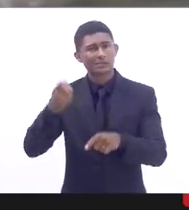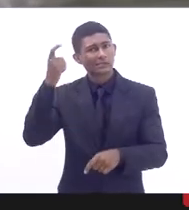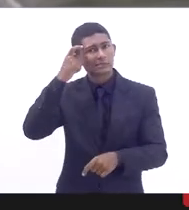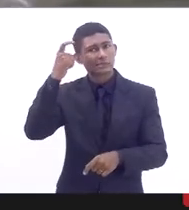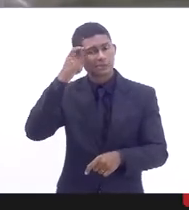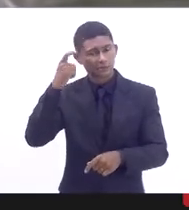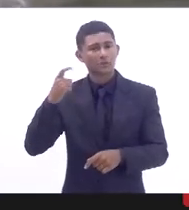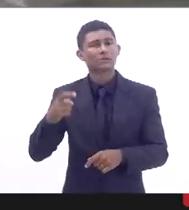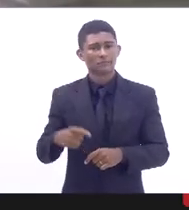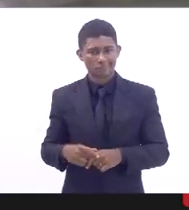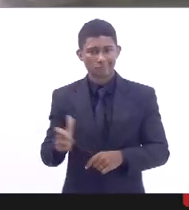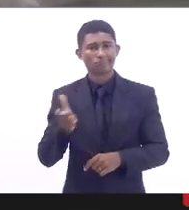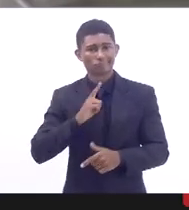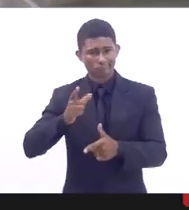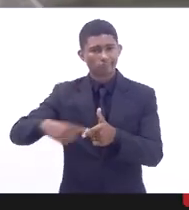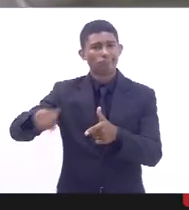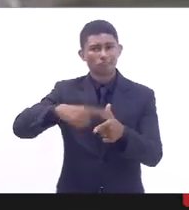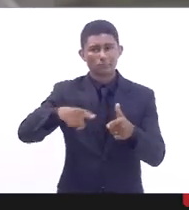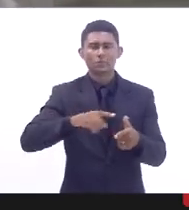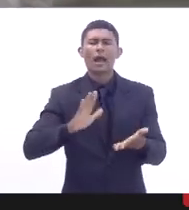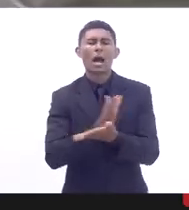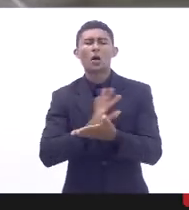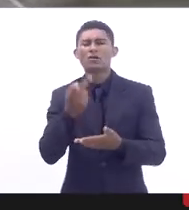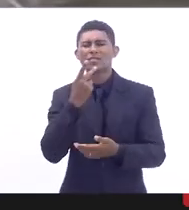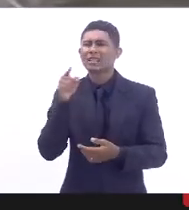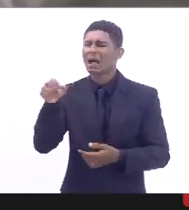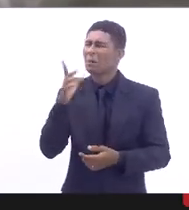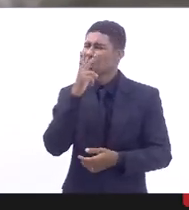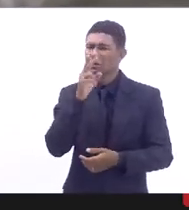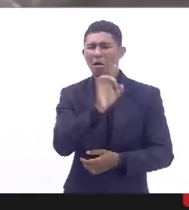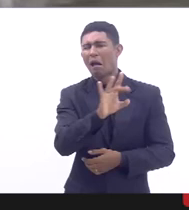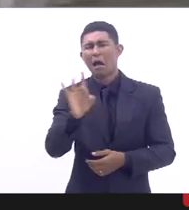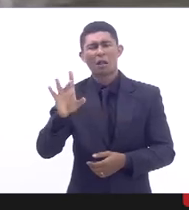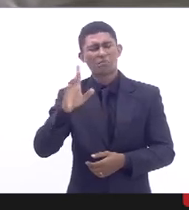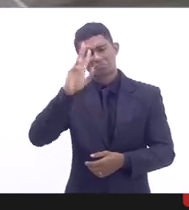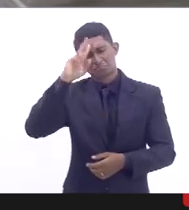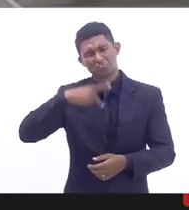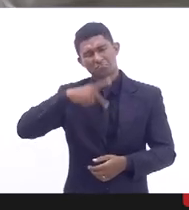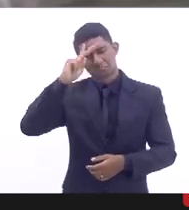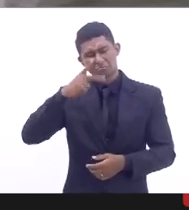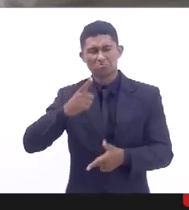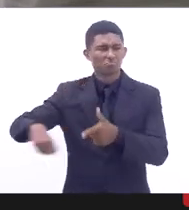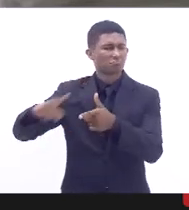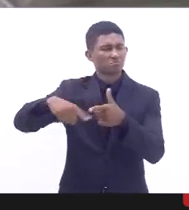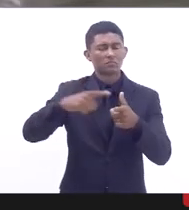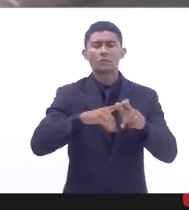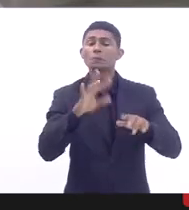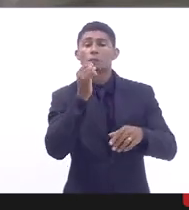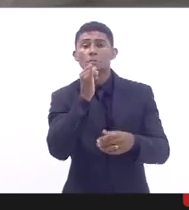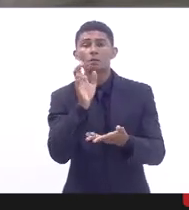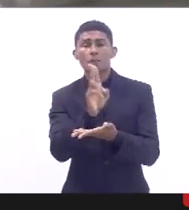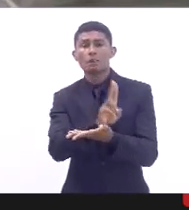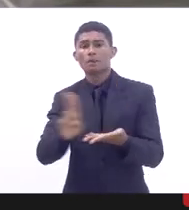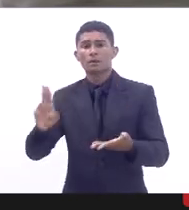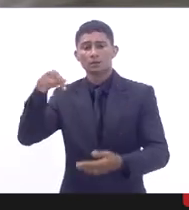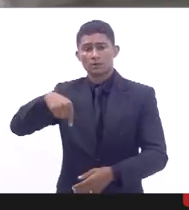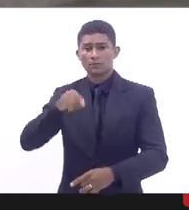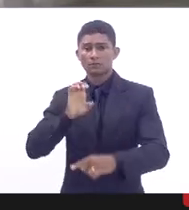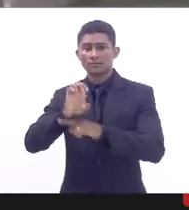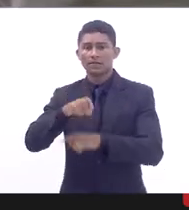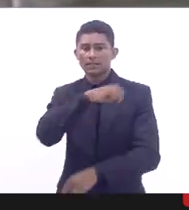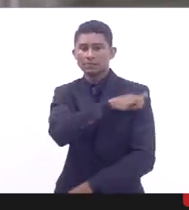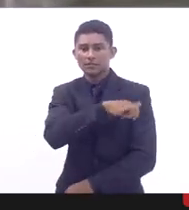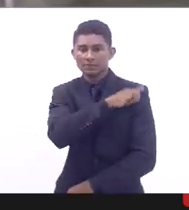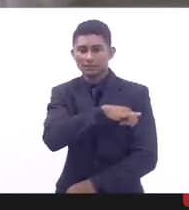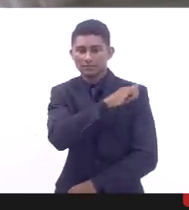muitas vezes colocados como se fossem questões individuais mas que quando a gente olha para o contexto da universidade pública no estado do Rio de Janeiro